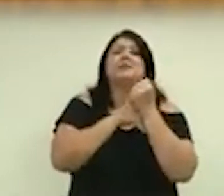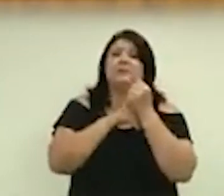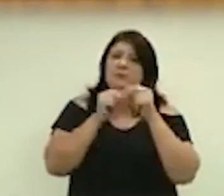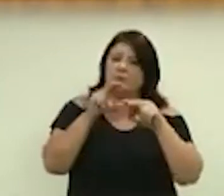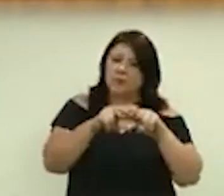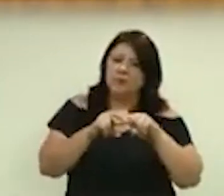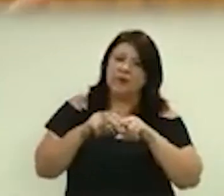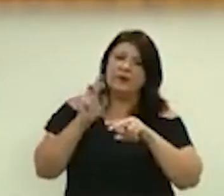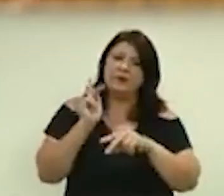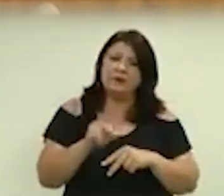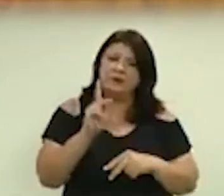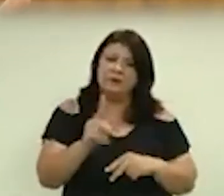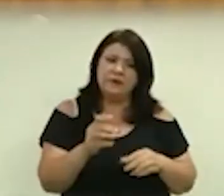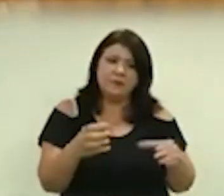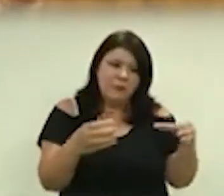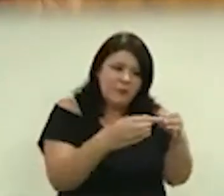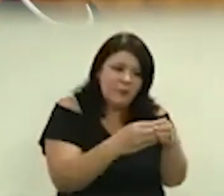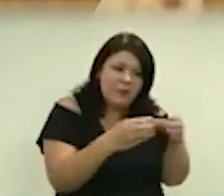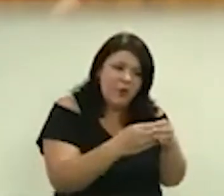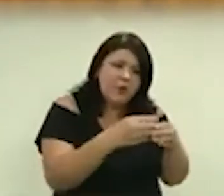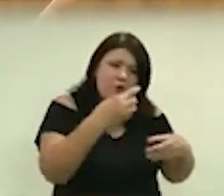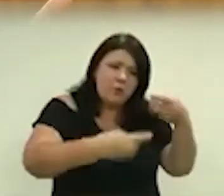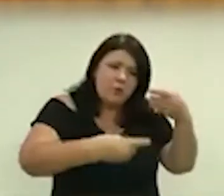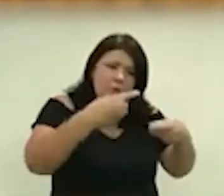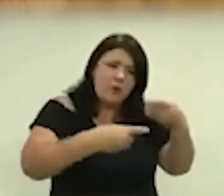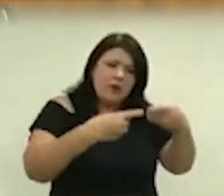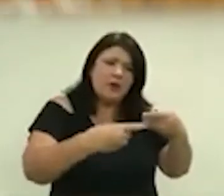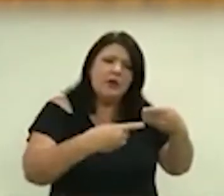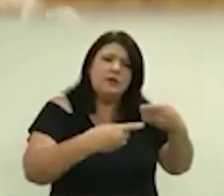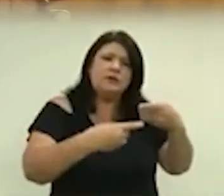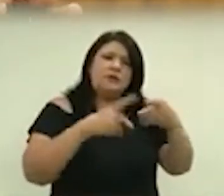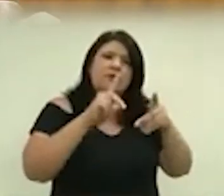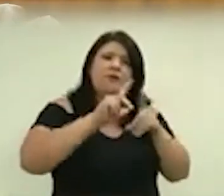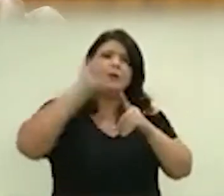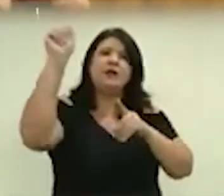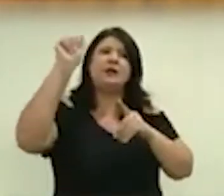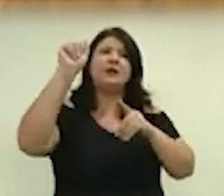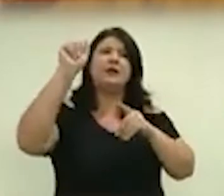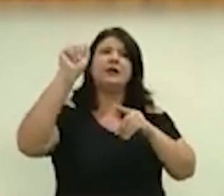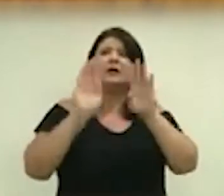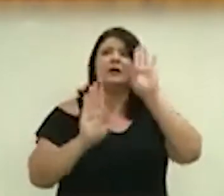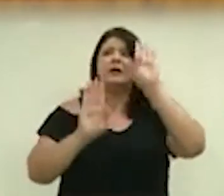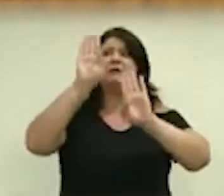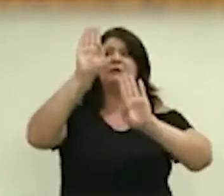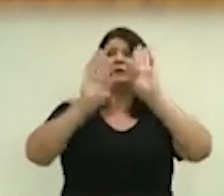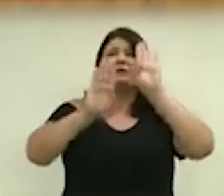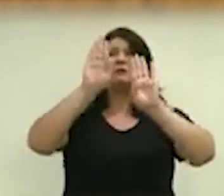político, o grupo político, ganhe as licitações. Isso.